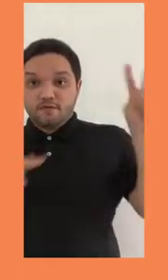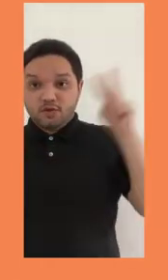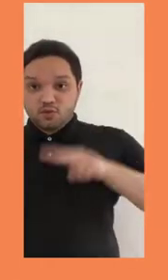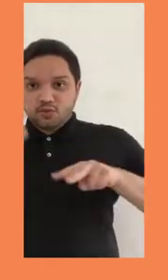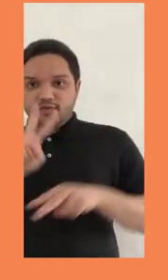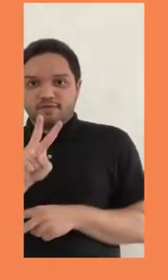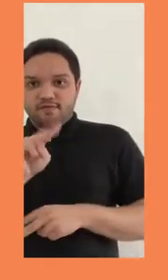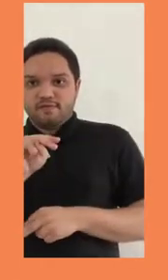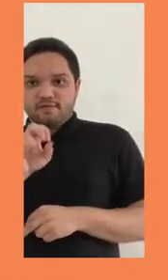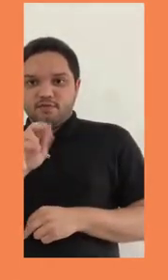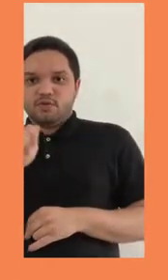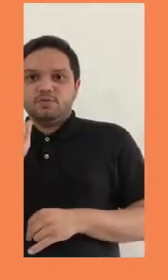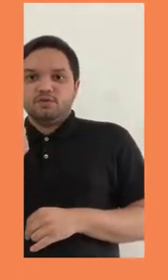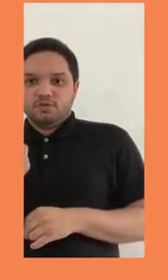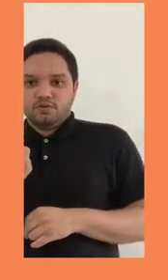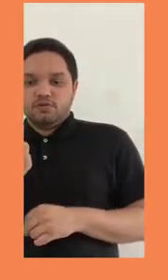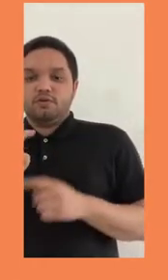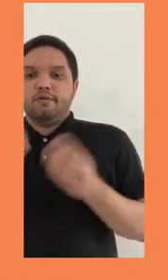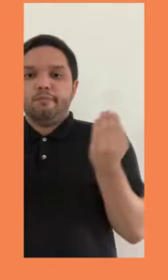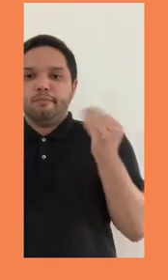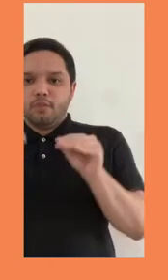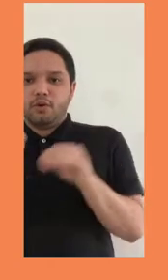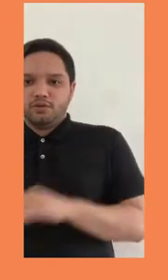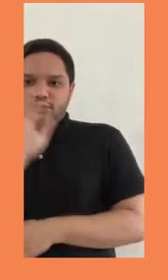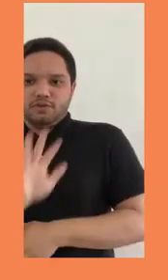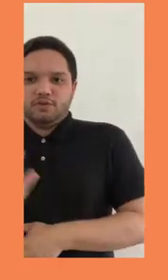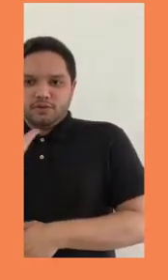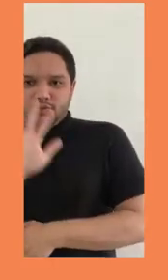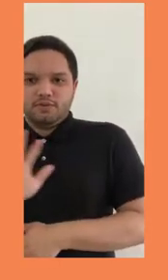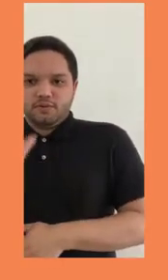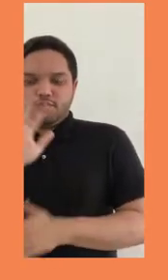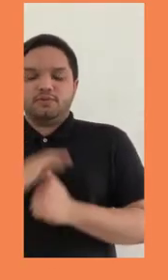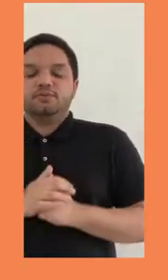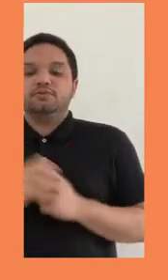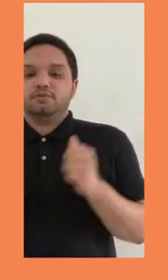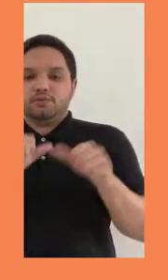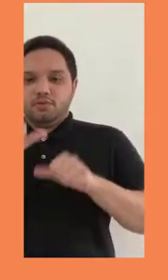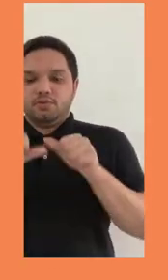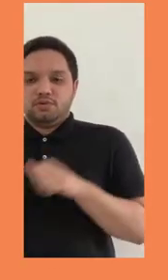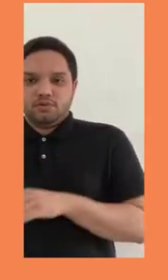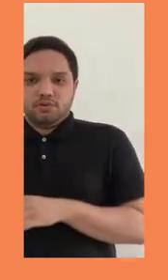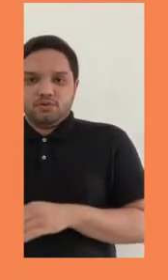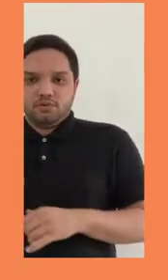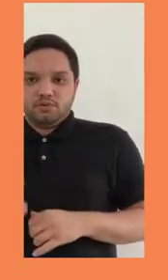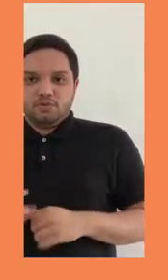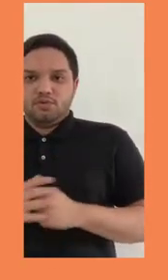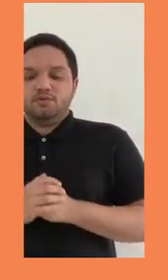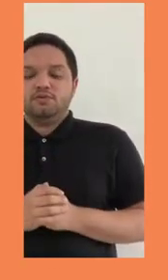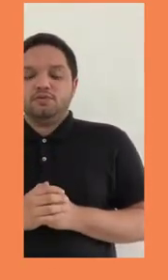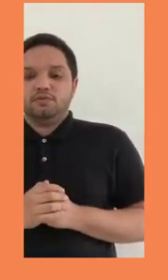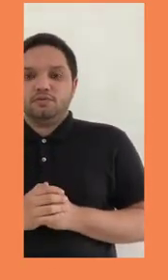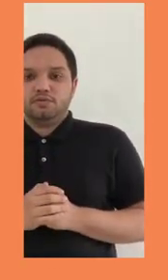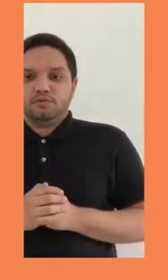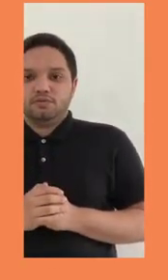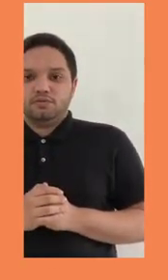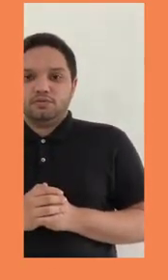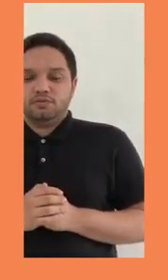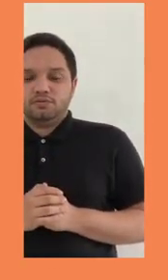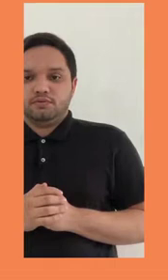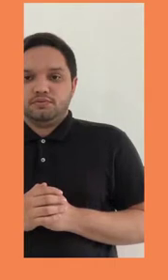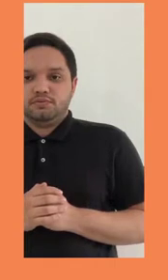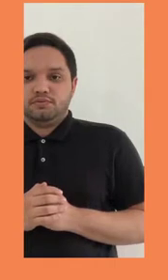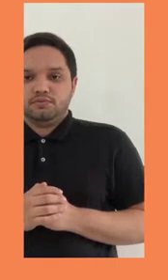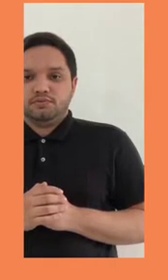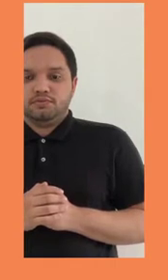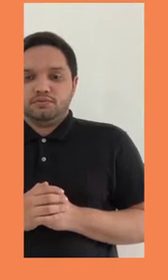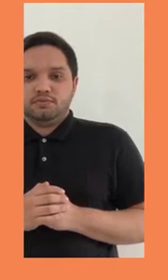você poderia modificar esses emblemas aqui na parte visuais incluindo imagens que